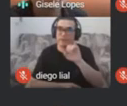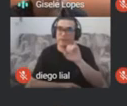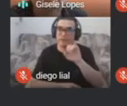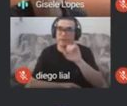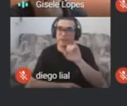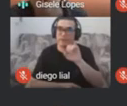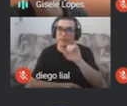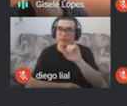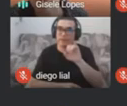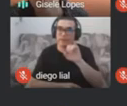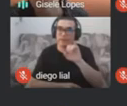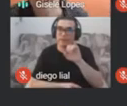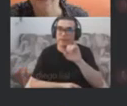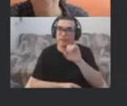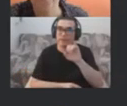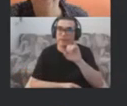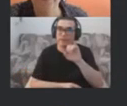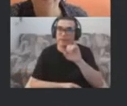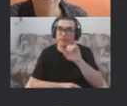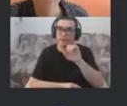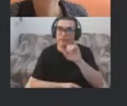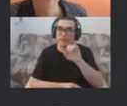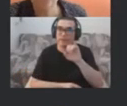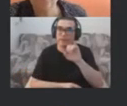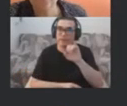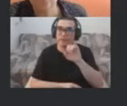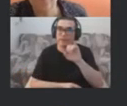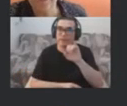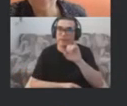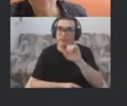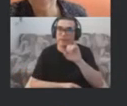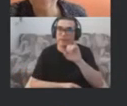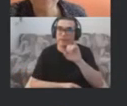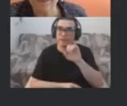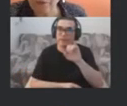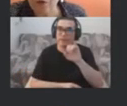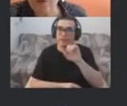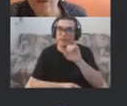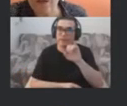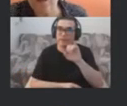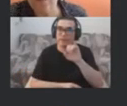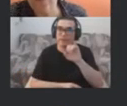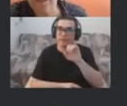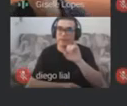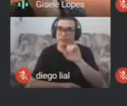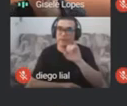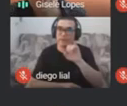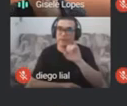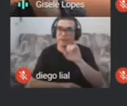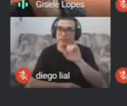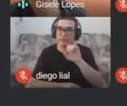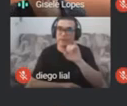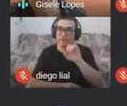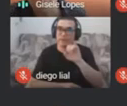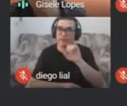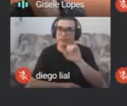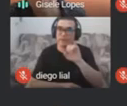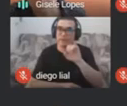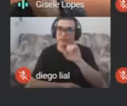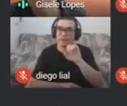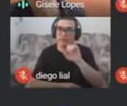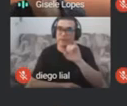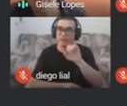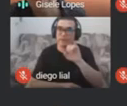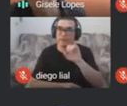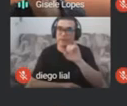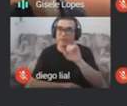chocolate, saber como que é a composição do chocolate. O segundo passo é tratar a amostra. Nós vamos ter que levar